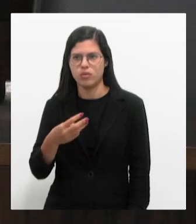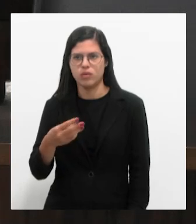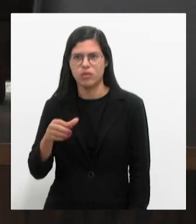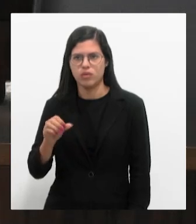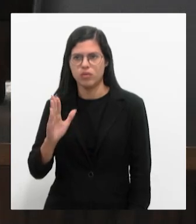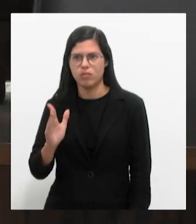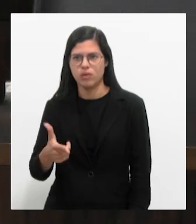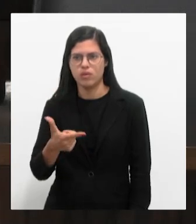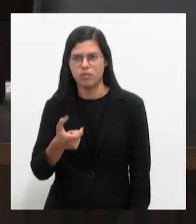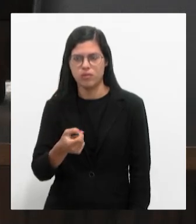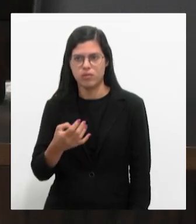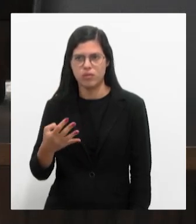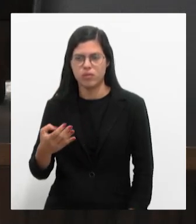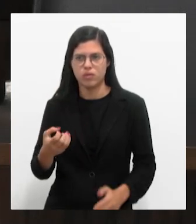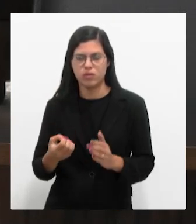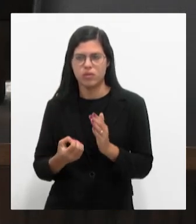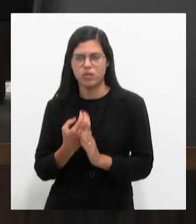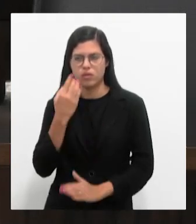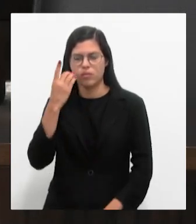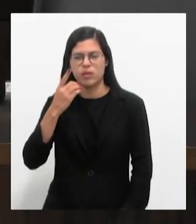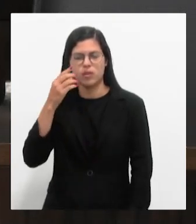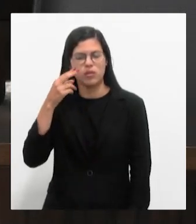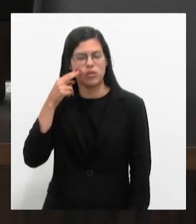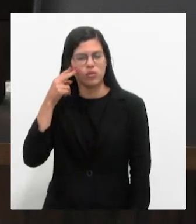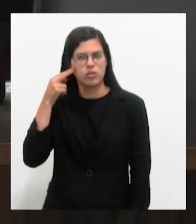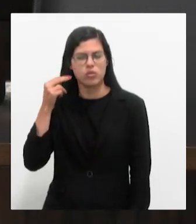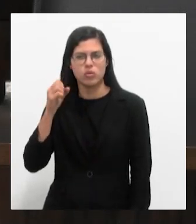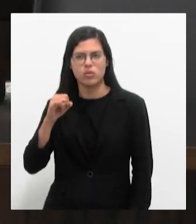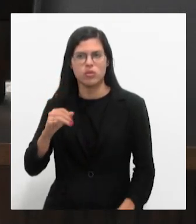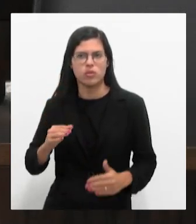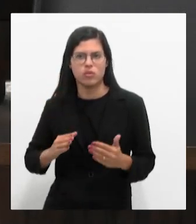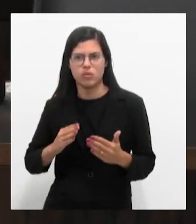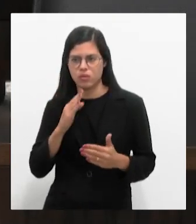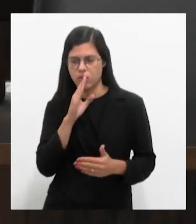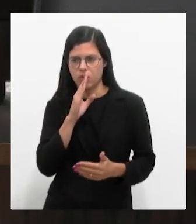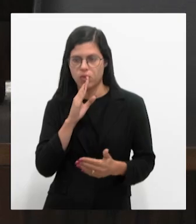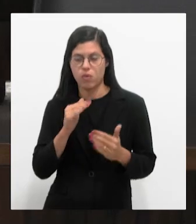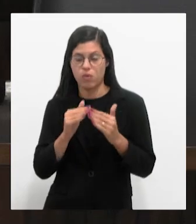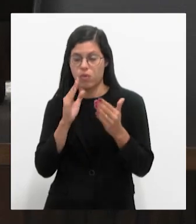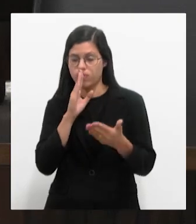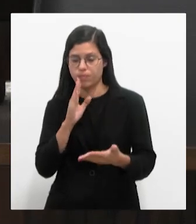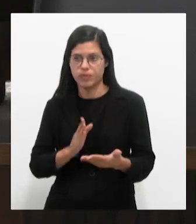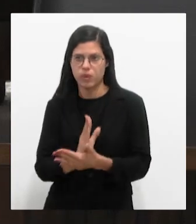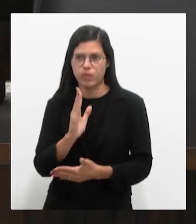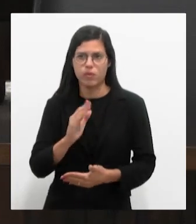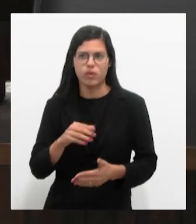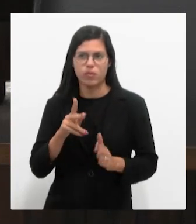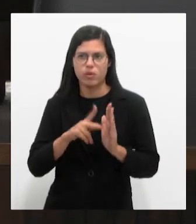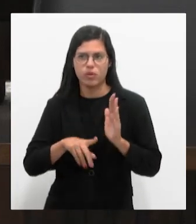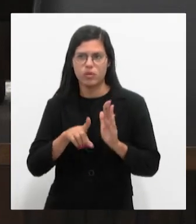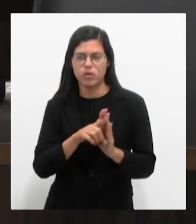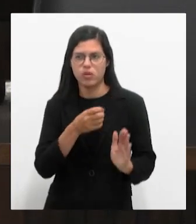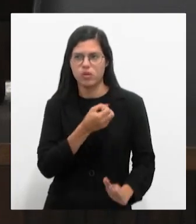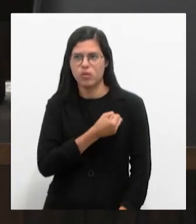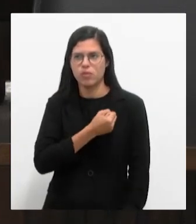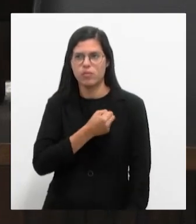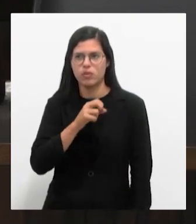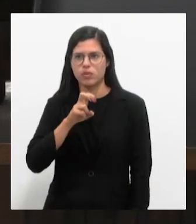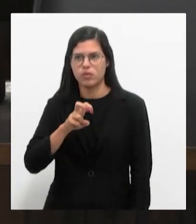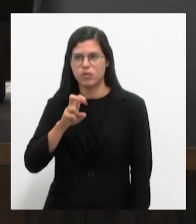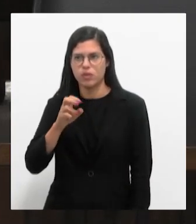2939/2024, da deputada Tia Ju. Senhores que aprovam, permaneçam como estão. Aprovado. Projeto de Lei